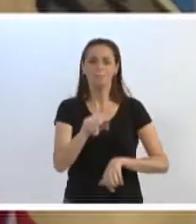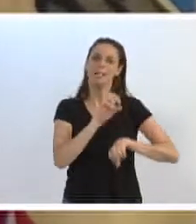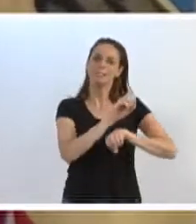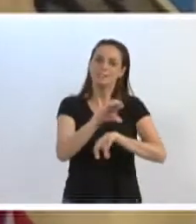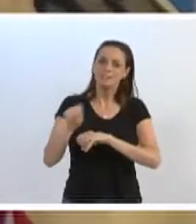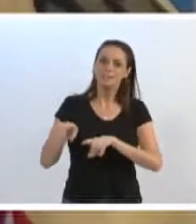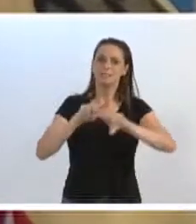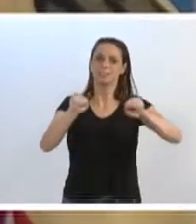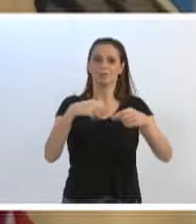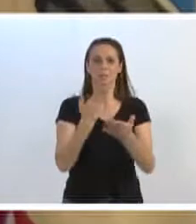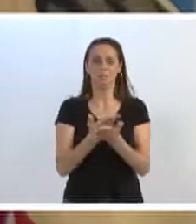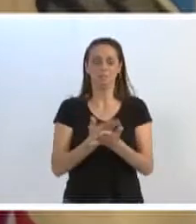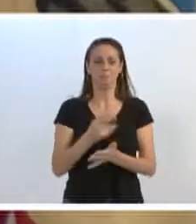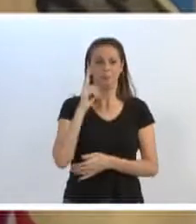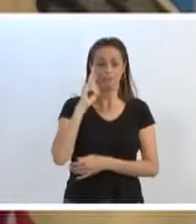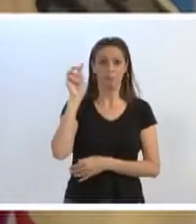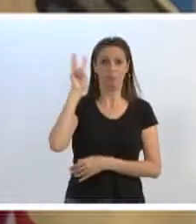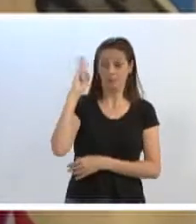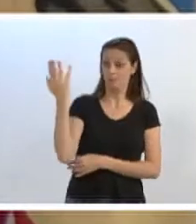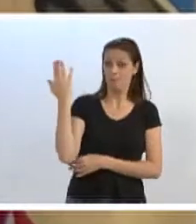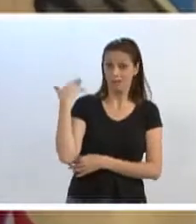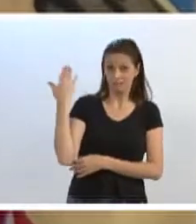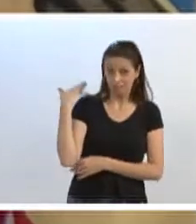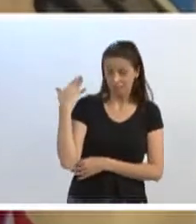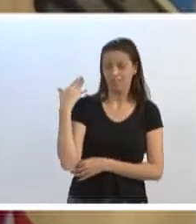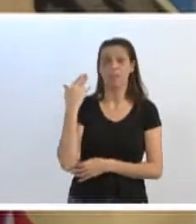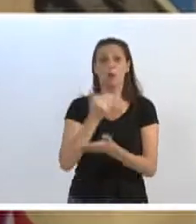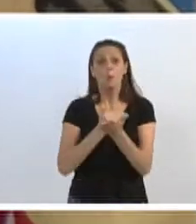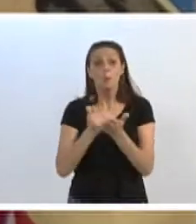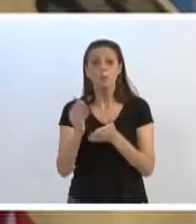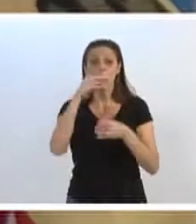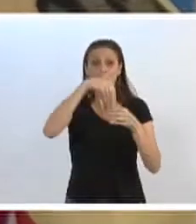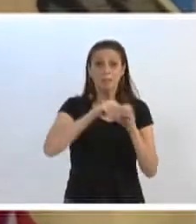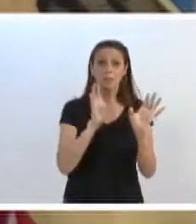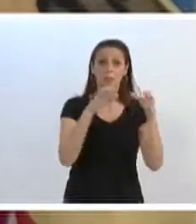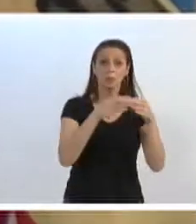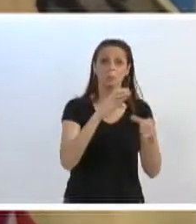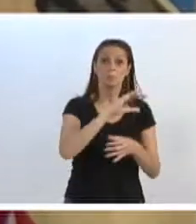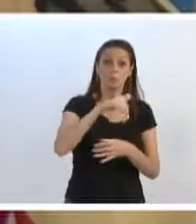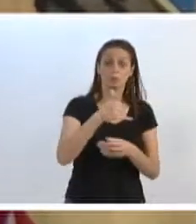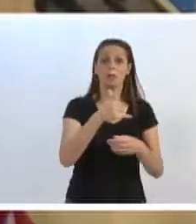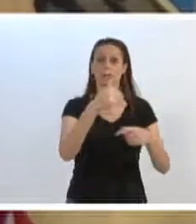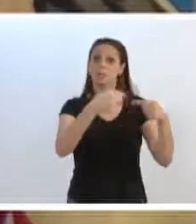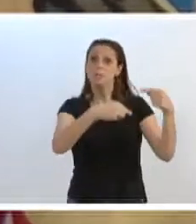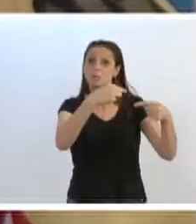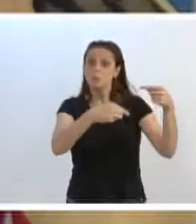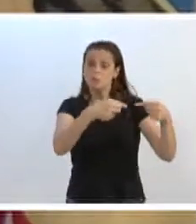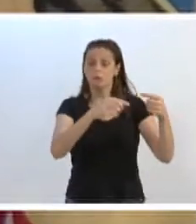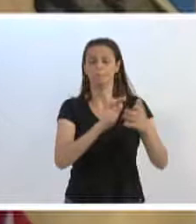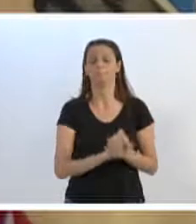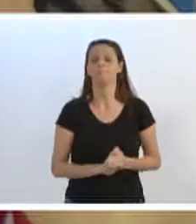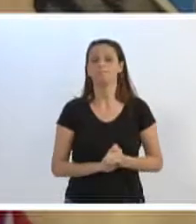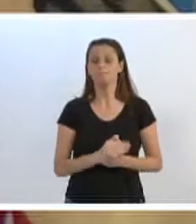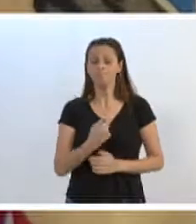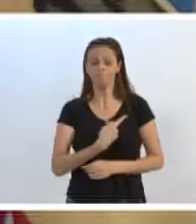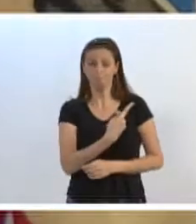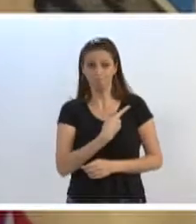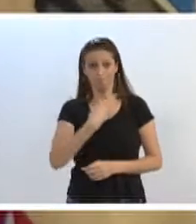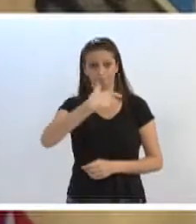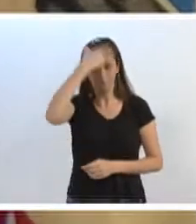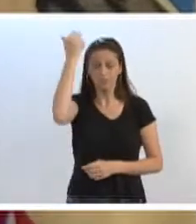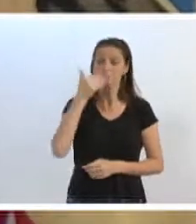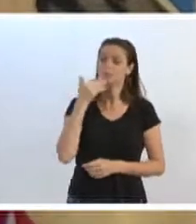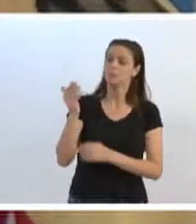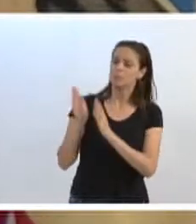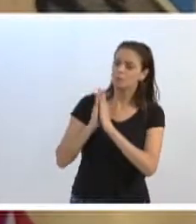Quando essa discussão entrou na casa, na terça-feira, na CCJ, eu e o vereador Adriano Pereira, nós pedimos, na verdade, que não